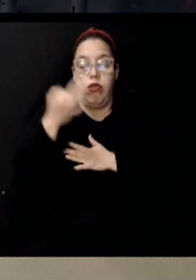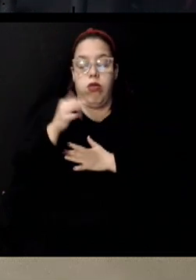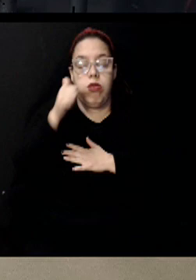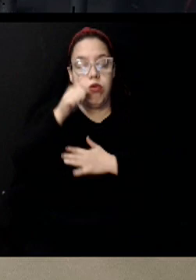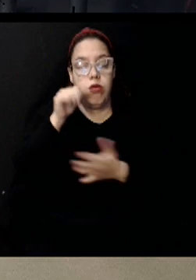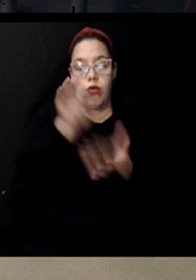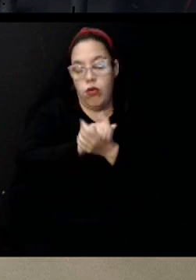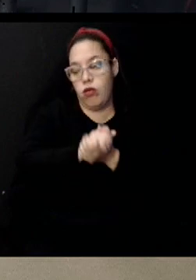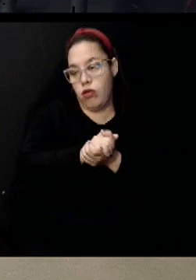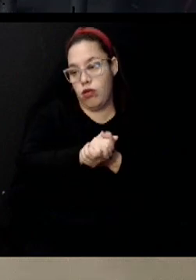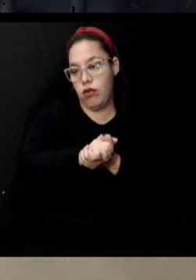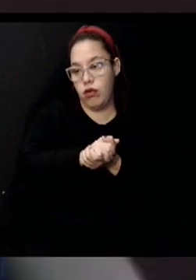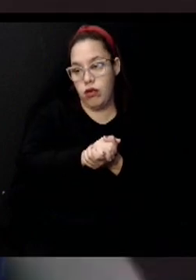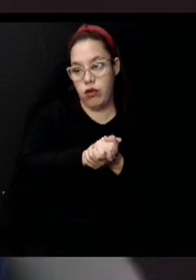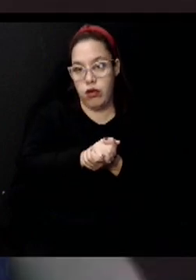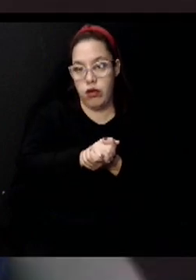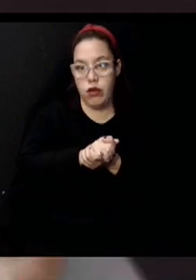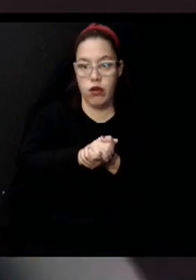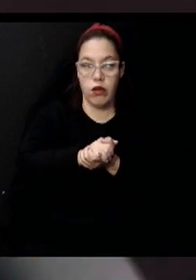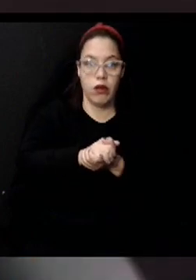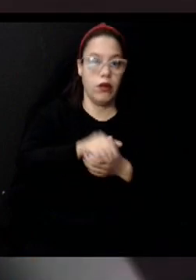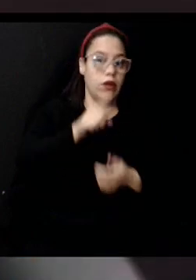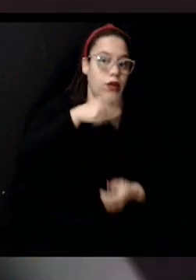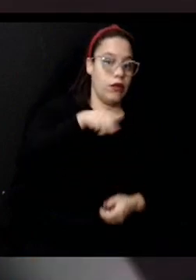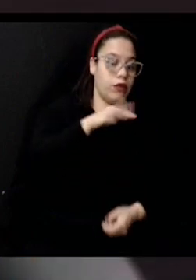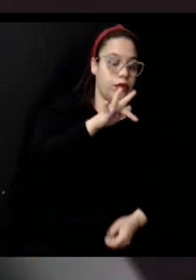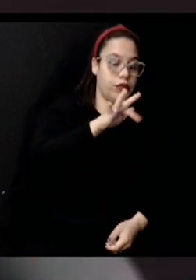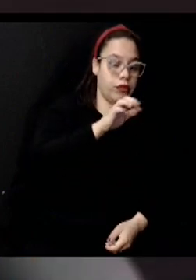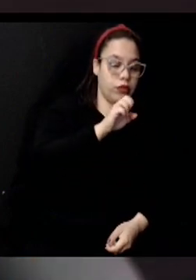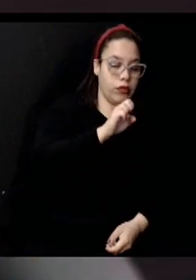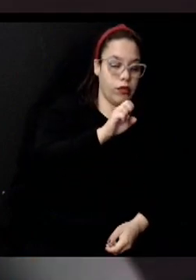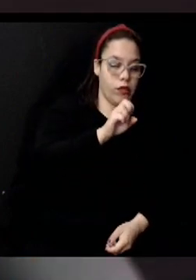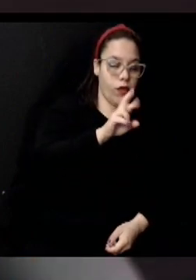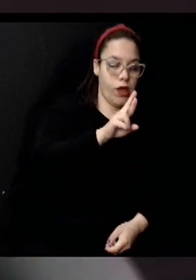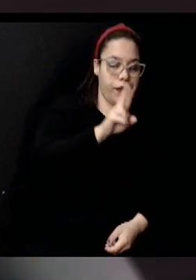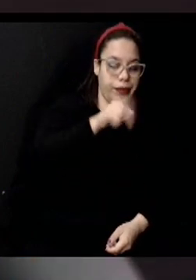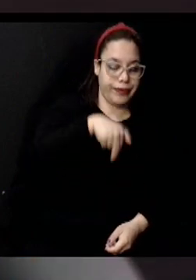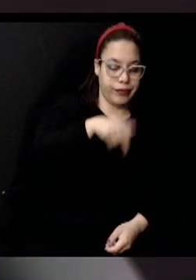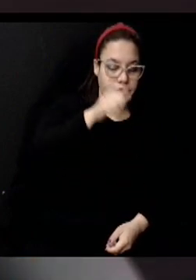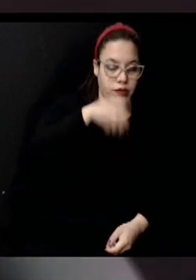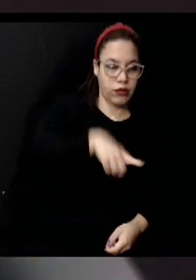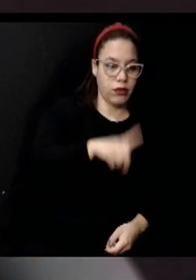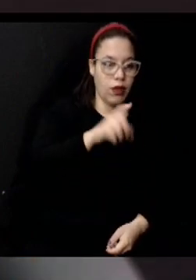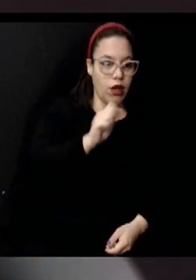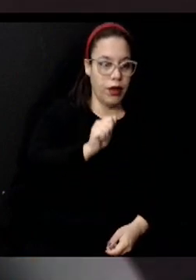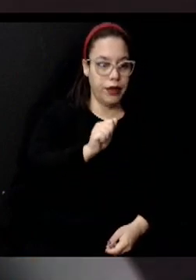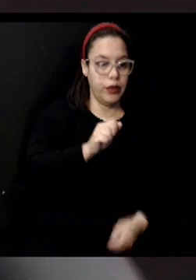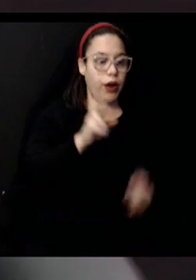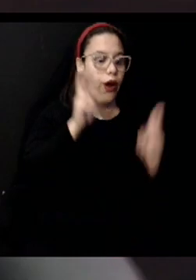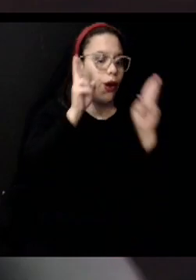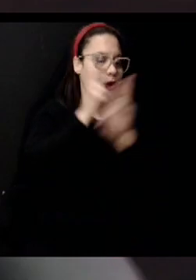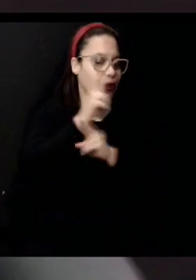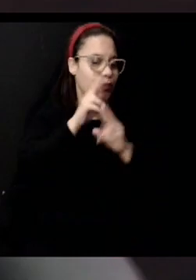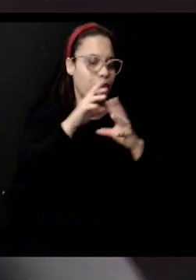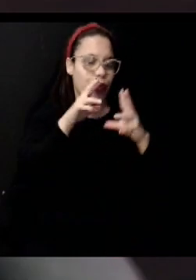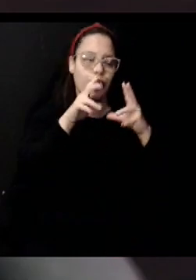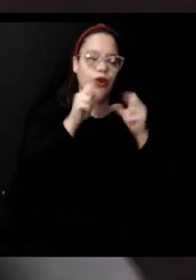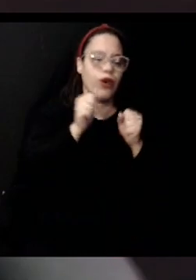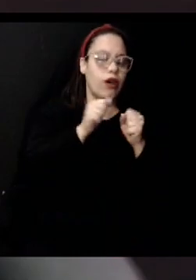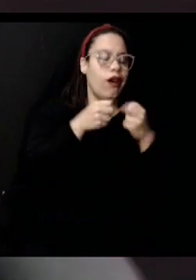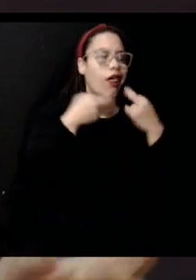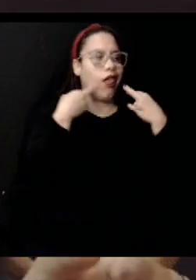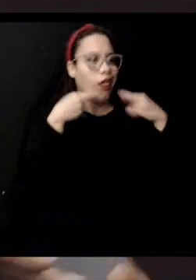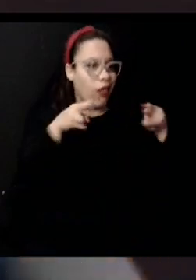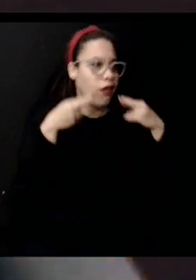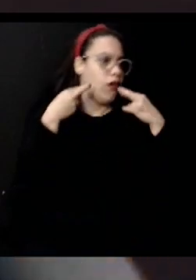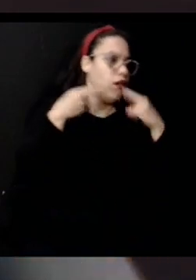salvo esse caso que a Fernanda trouxe, essa questão da gente estar na urgência de tudo. Então, às vezes, a gente Uhum. reclama, né, do